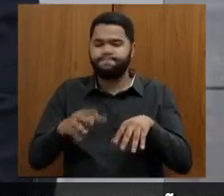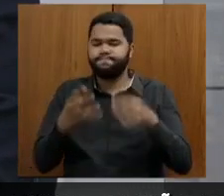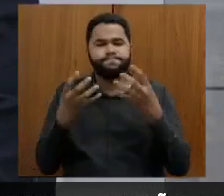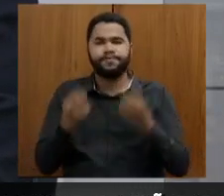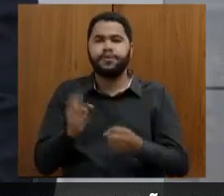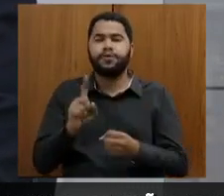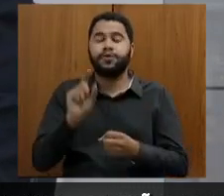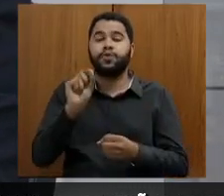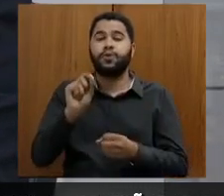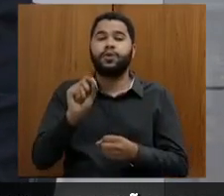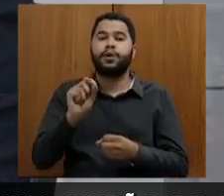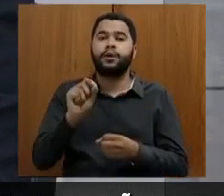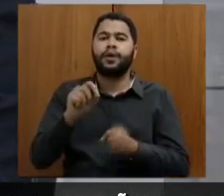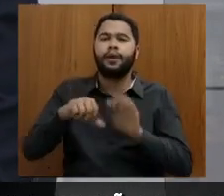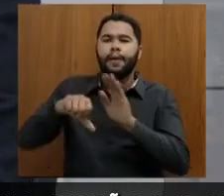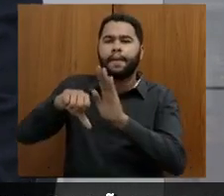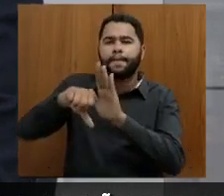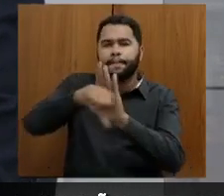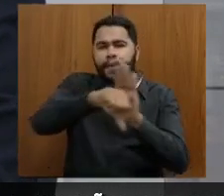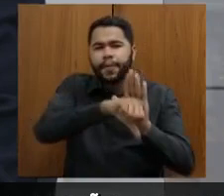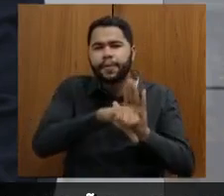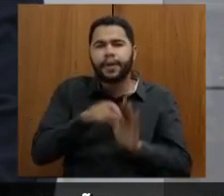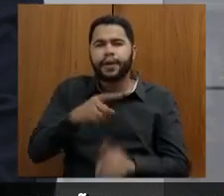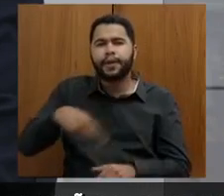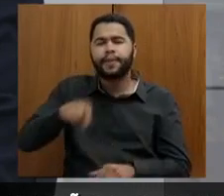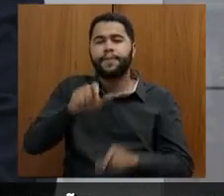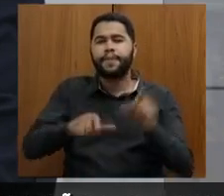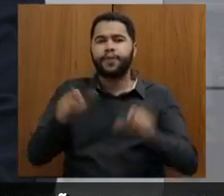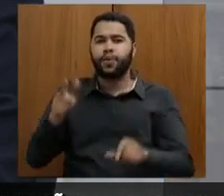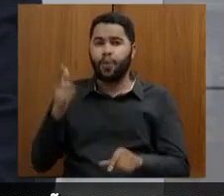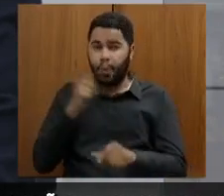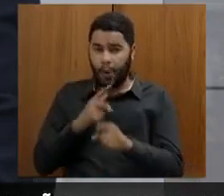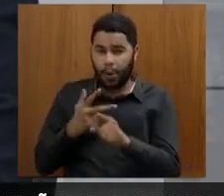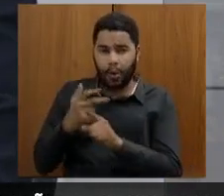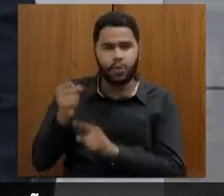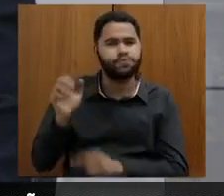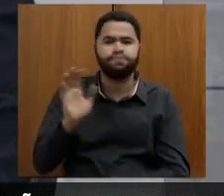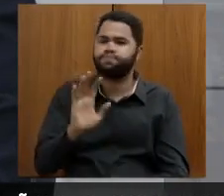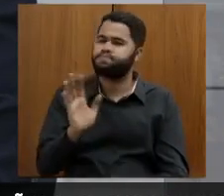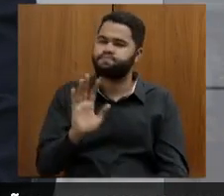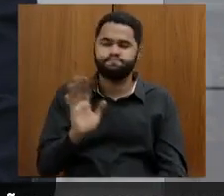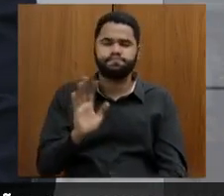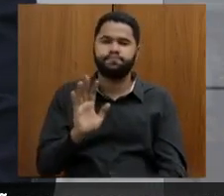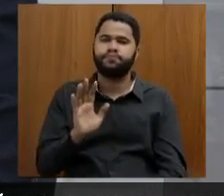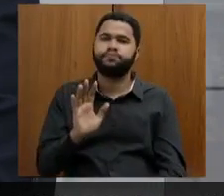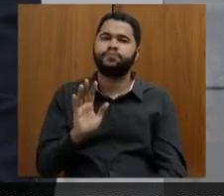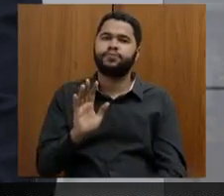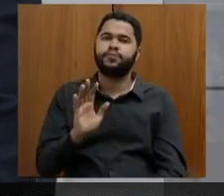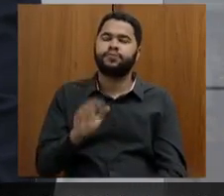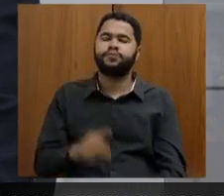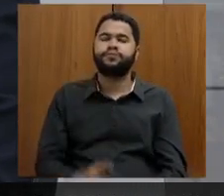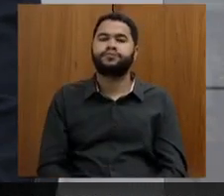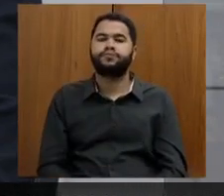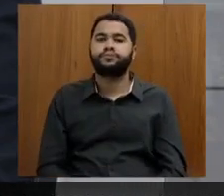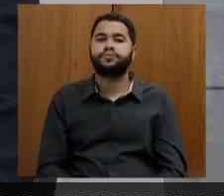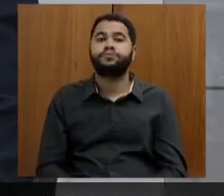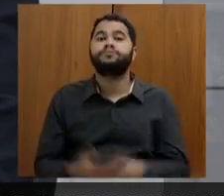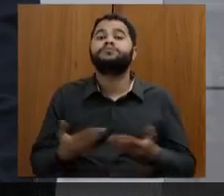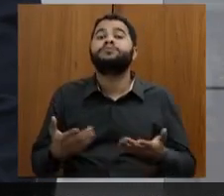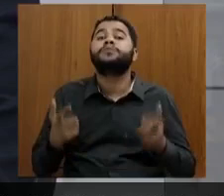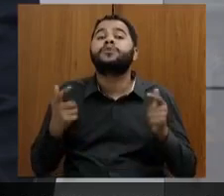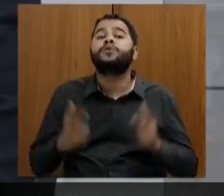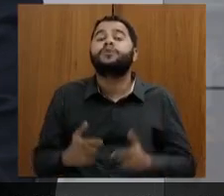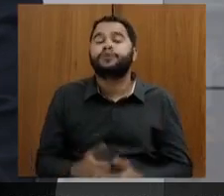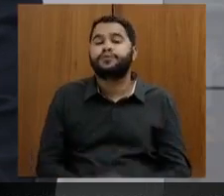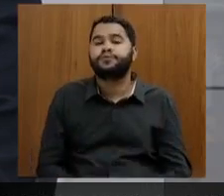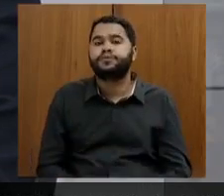que era aqueles criminosos terem sucesso na operação que eles planejaram de onde